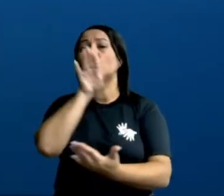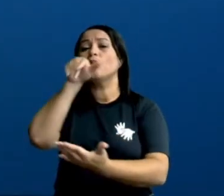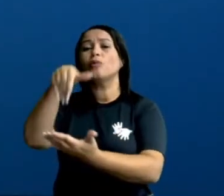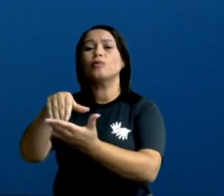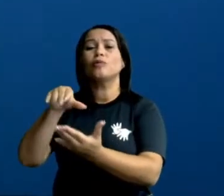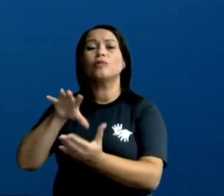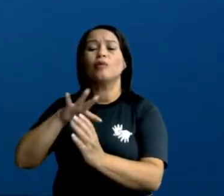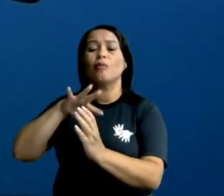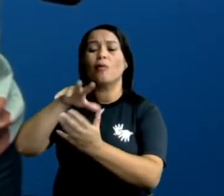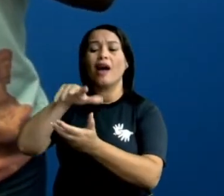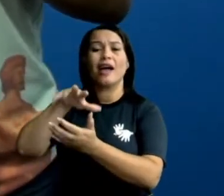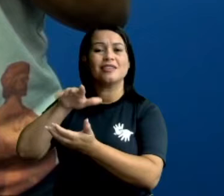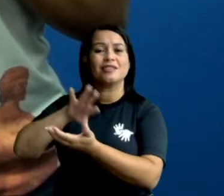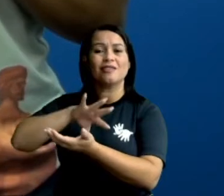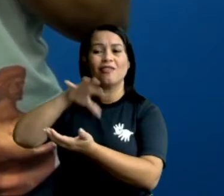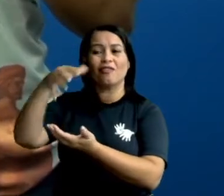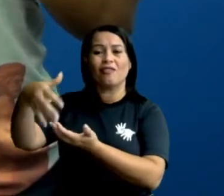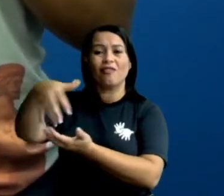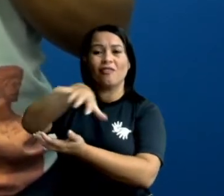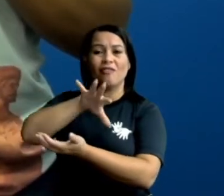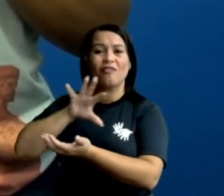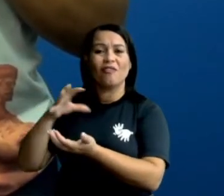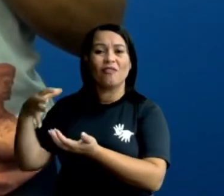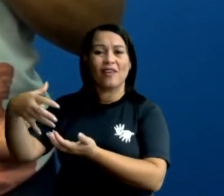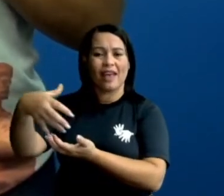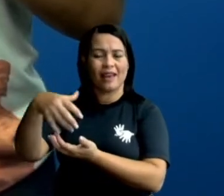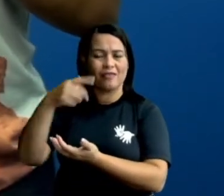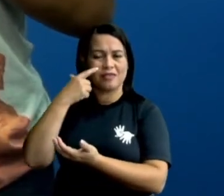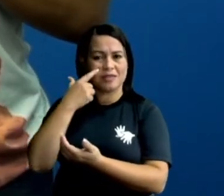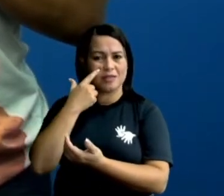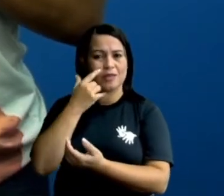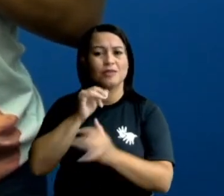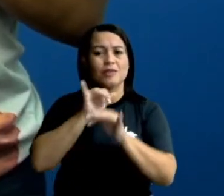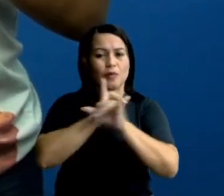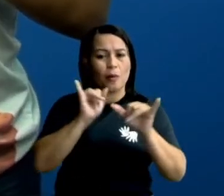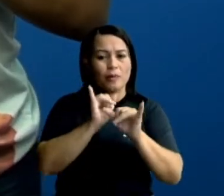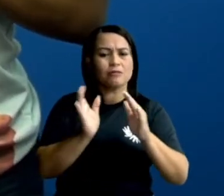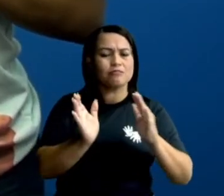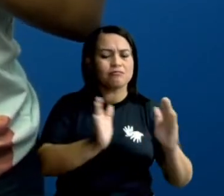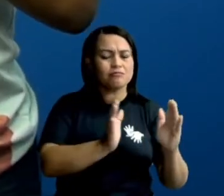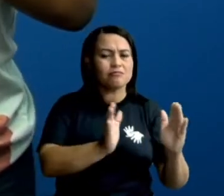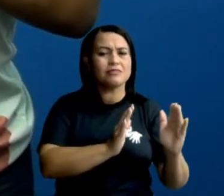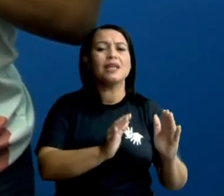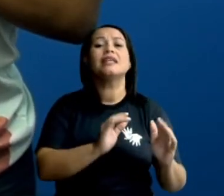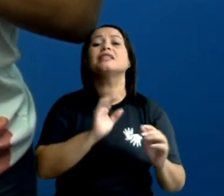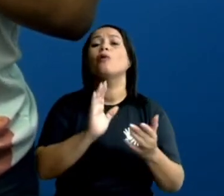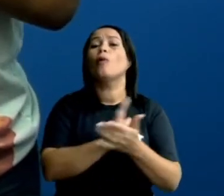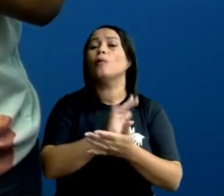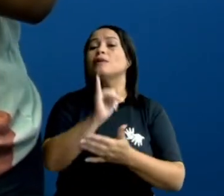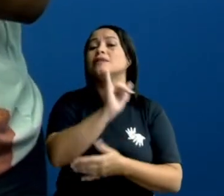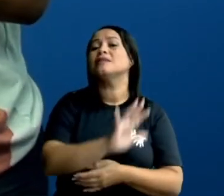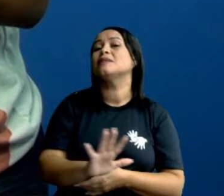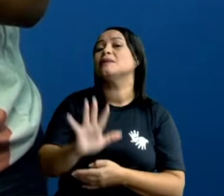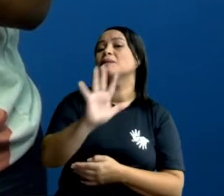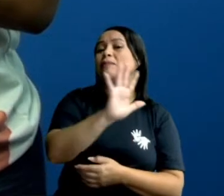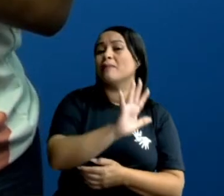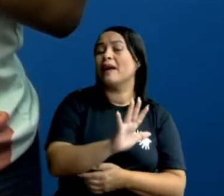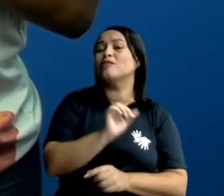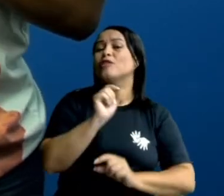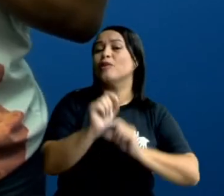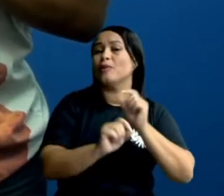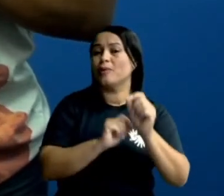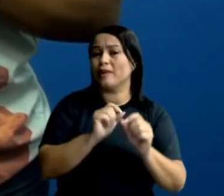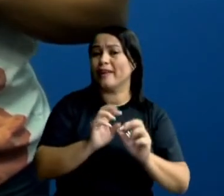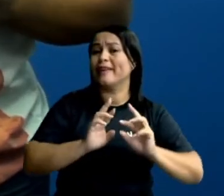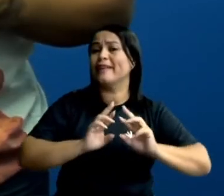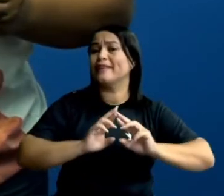tá certo? Então a gente vai separar essas informações, tá certo? Figuras geométricas sólidas